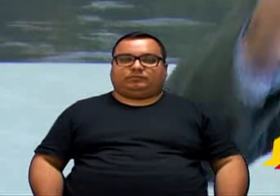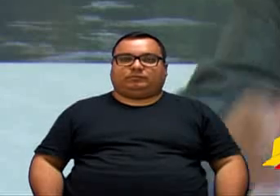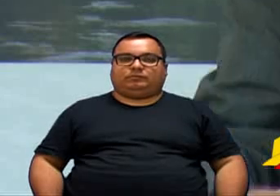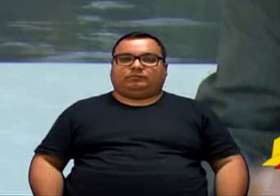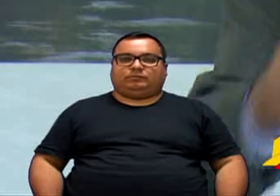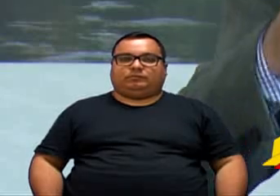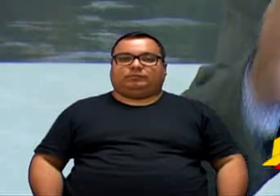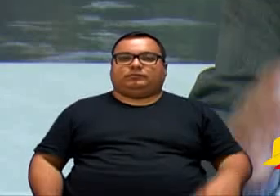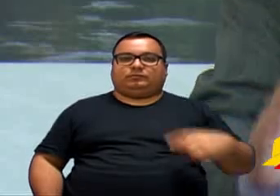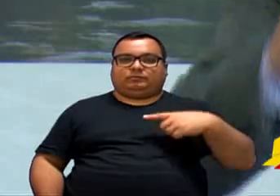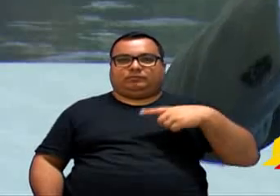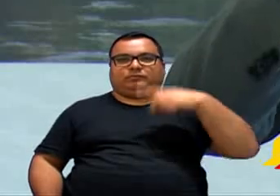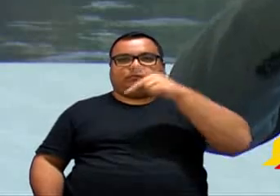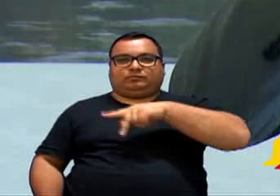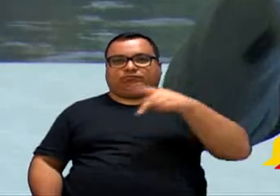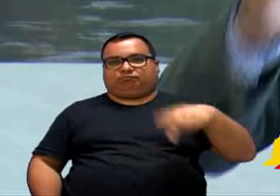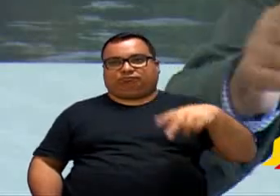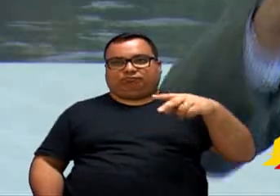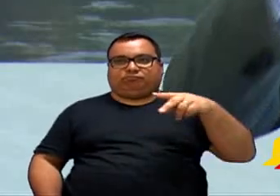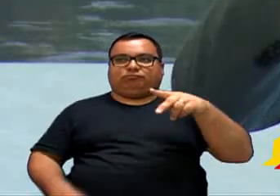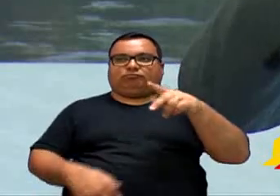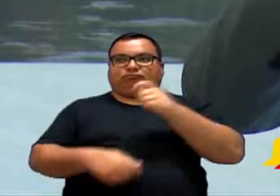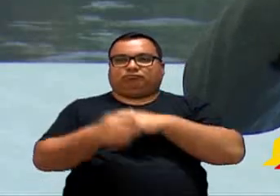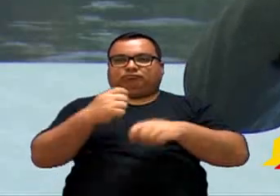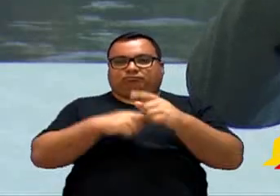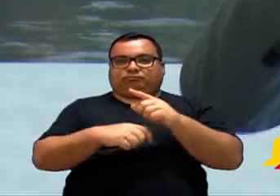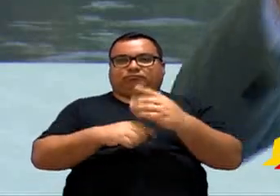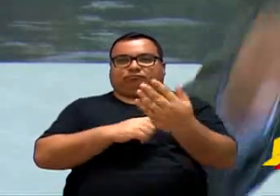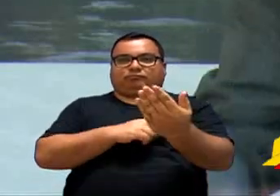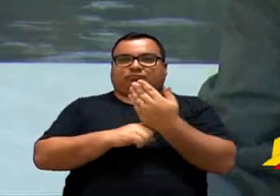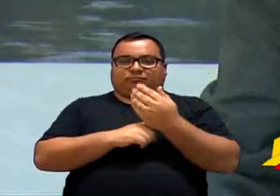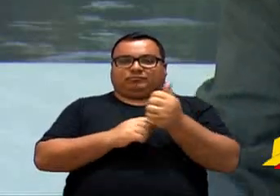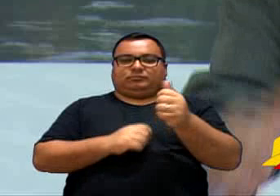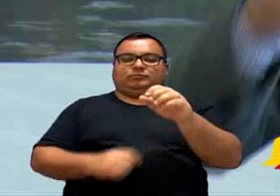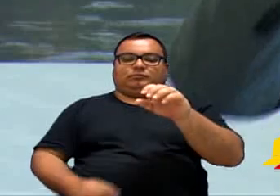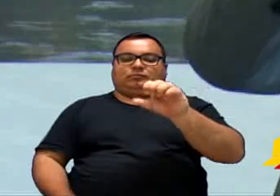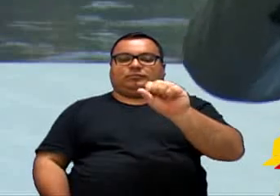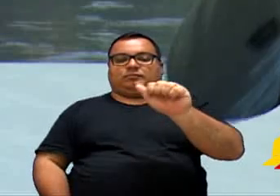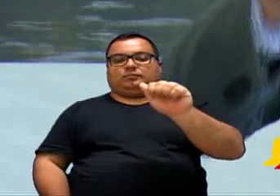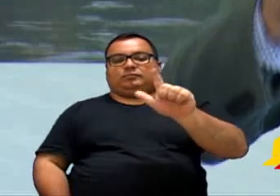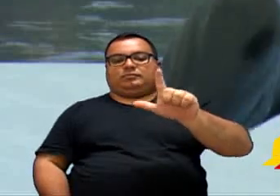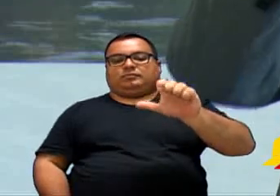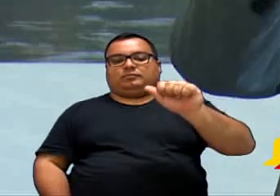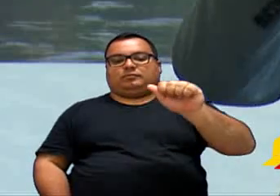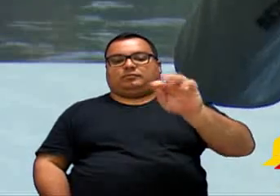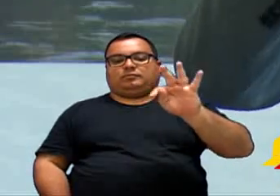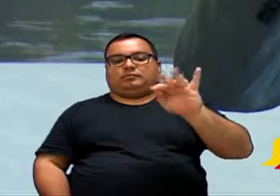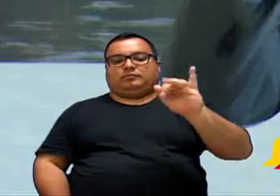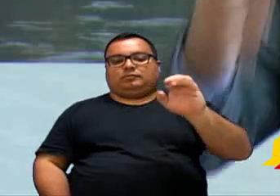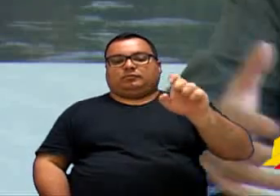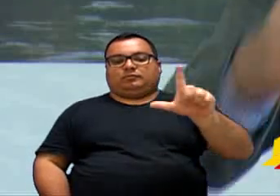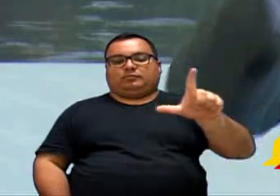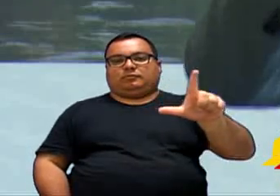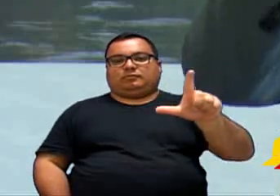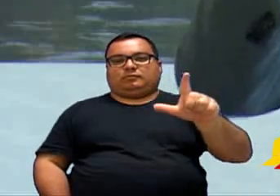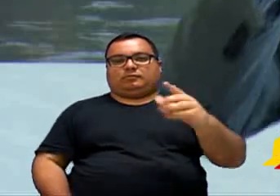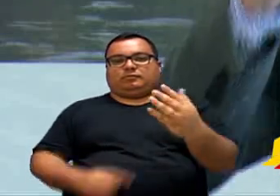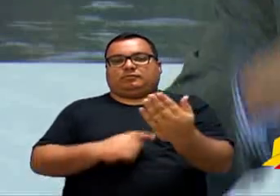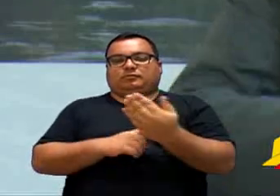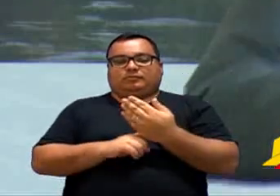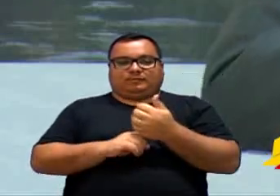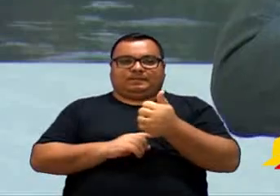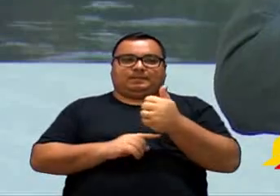está me ouvindo atentamente, qualquer coisa, me ajude, companheiro Salatiel, que você, por dever de ofício até, você tem um